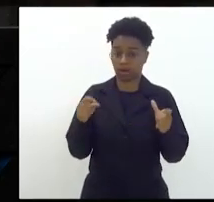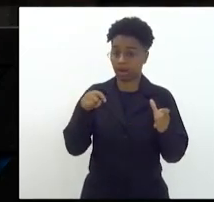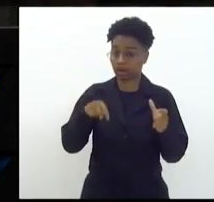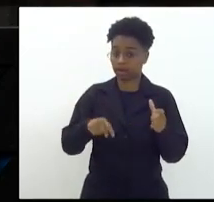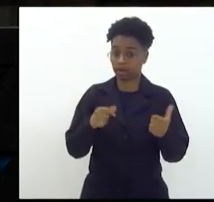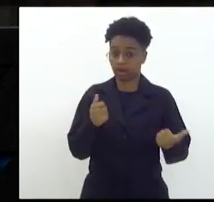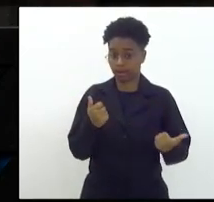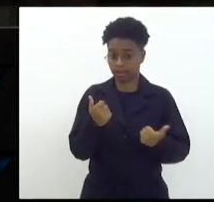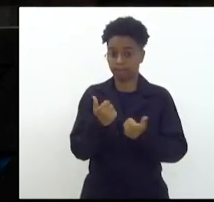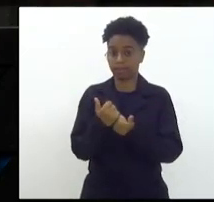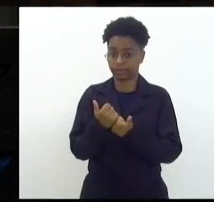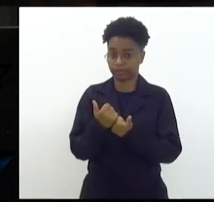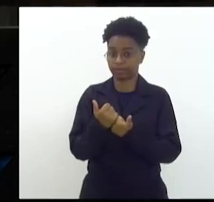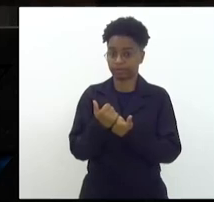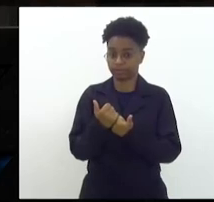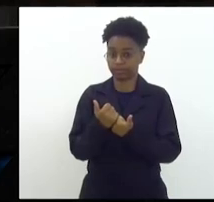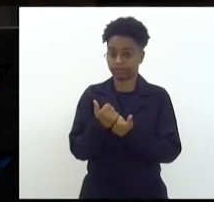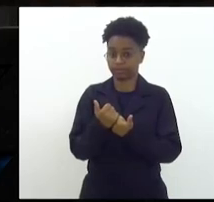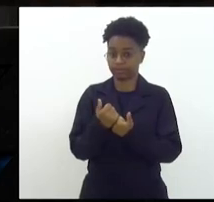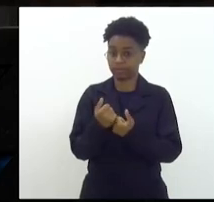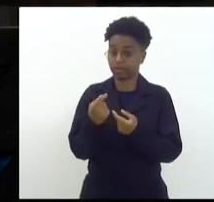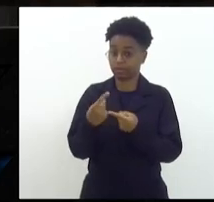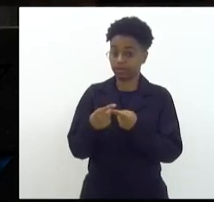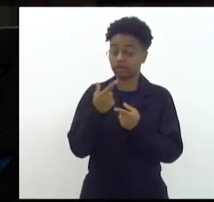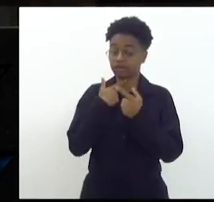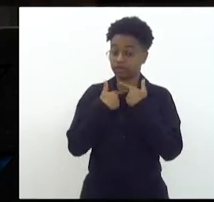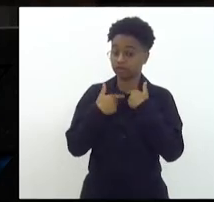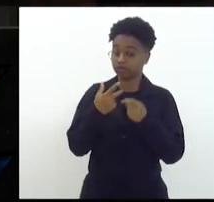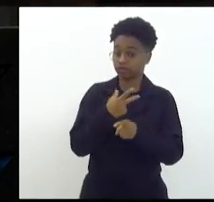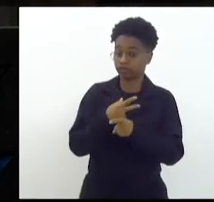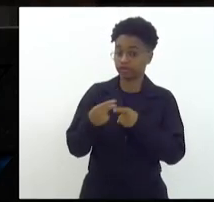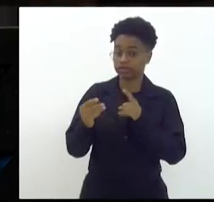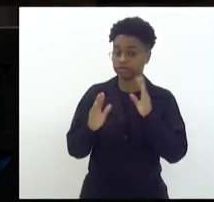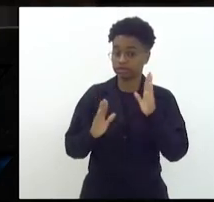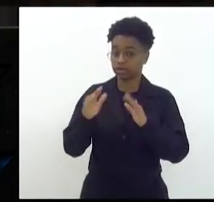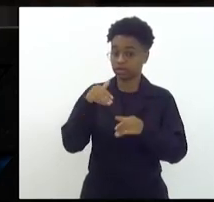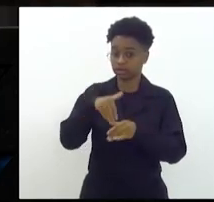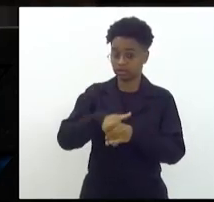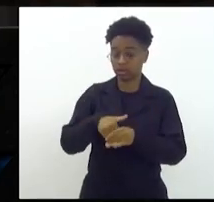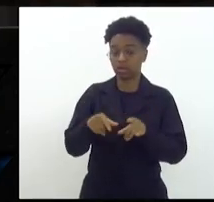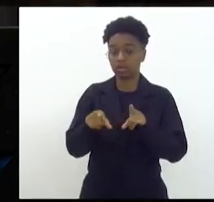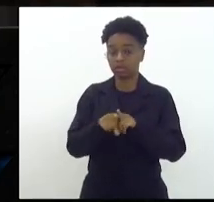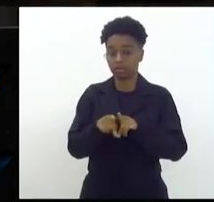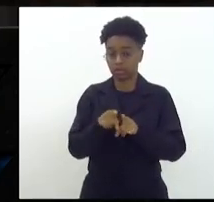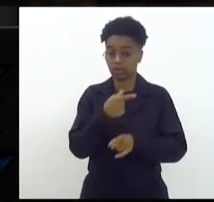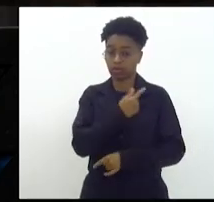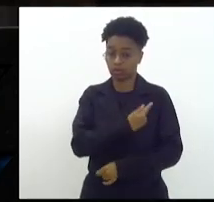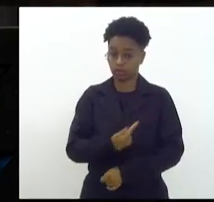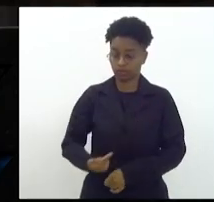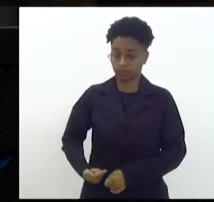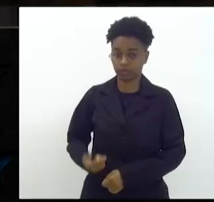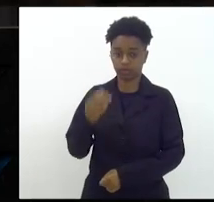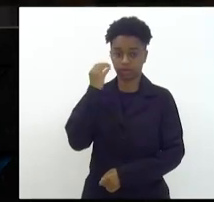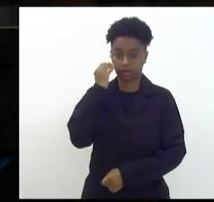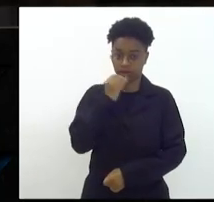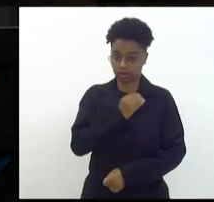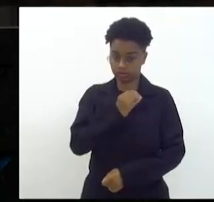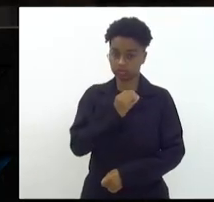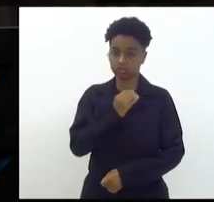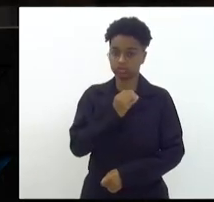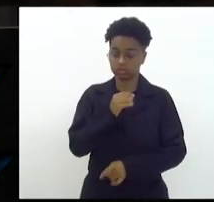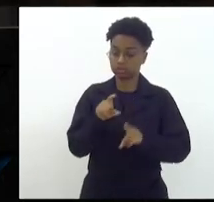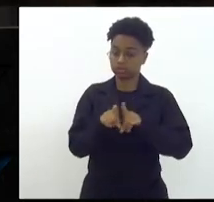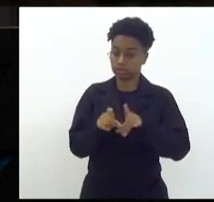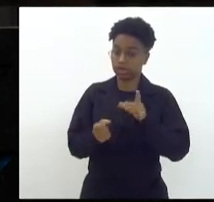apoiava porque queria ganhar a eleição inclusive o governador Cláudio Castro fez